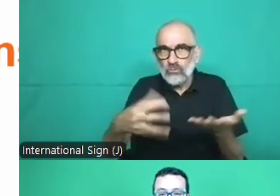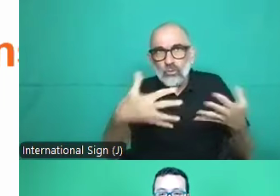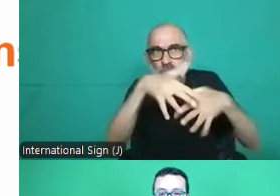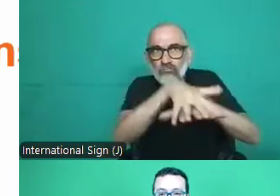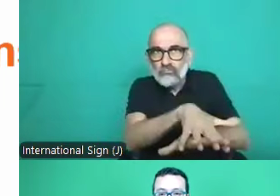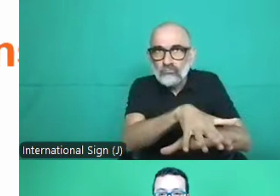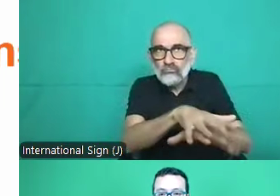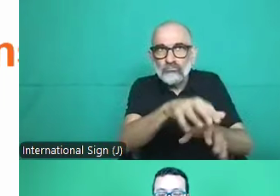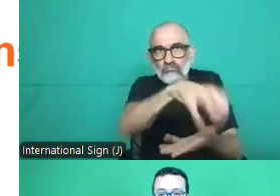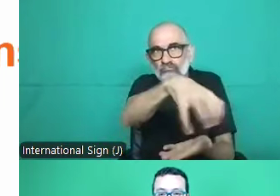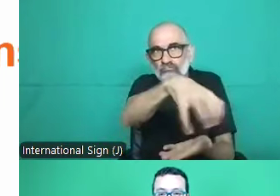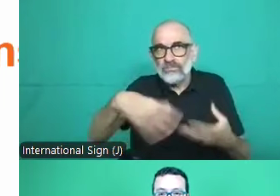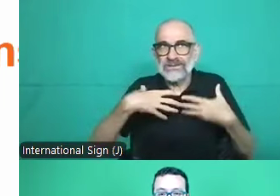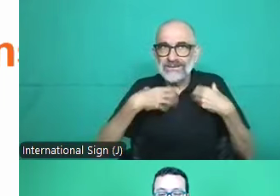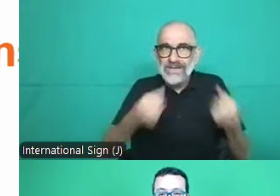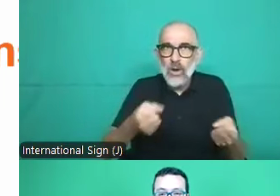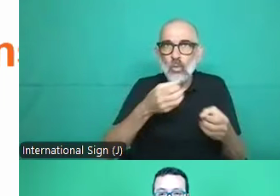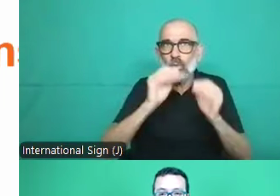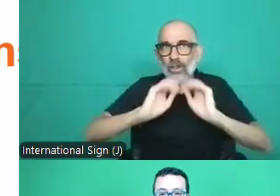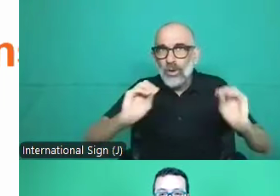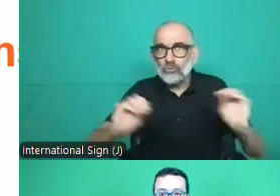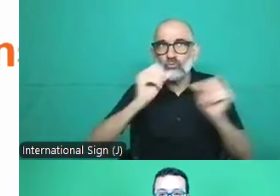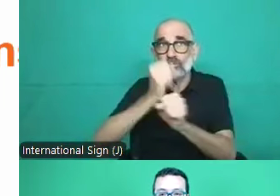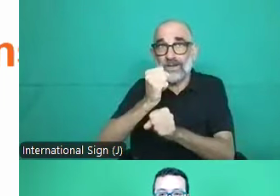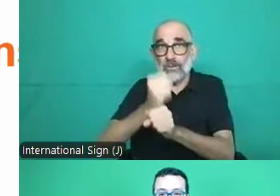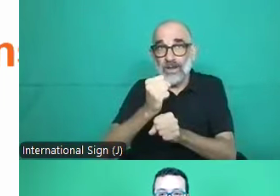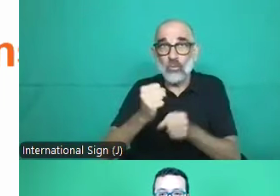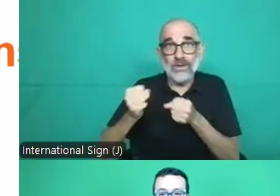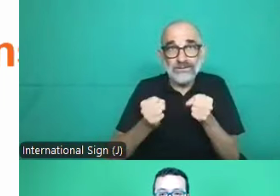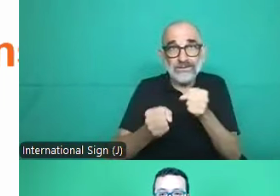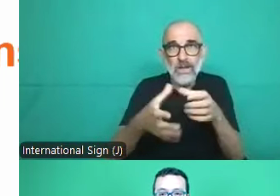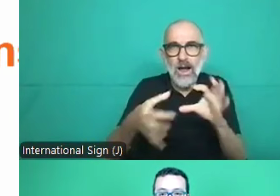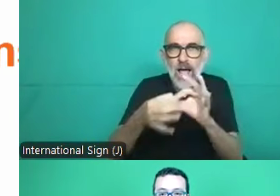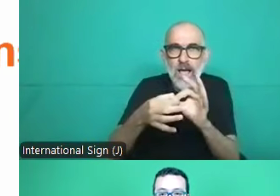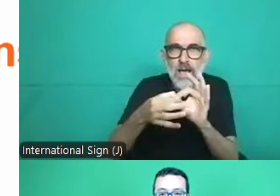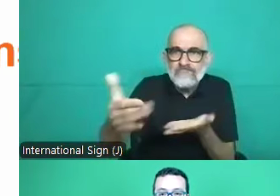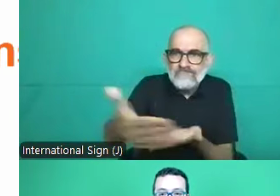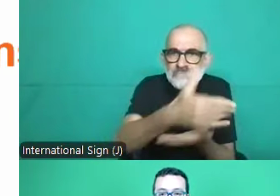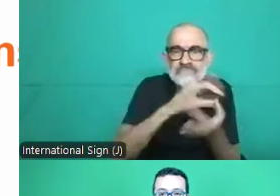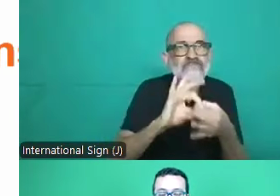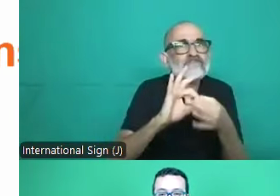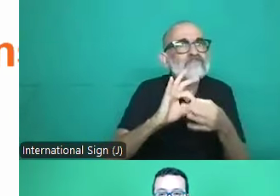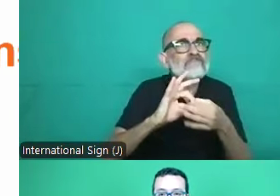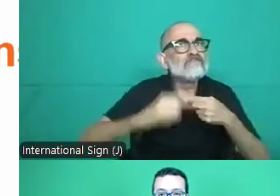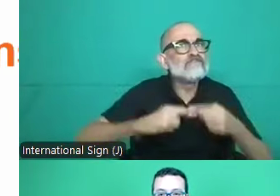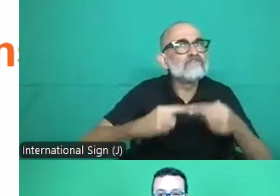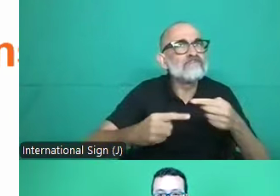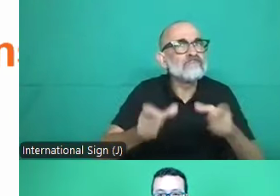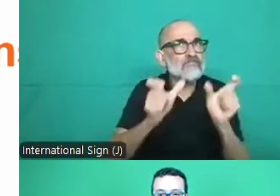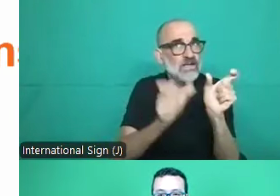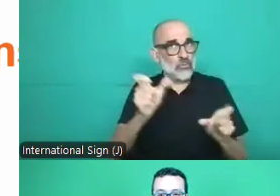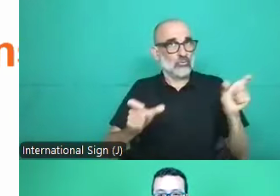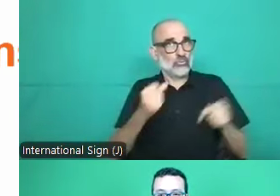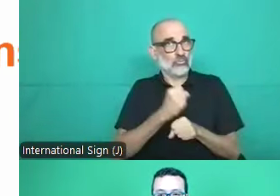o que, está como nós dejando vemos que está deixando, de interesarse por las carreras migrando de e já não salud. tem interesse La nas carreiras cooperación de técnica, saúde, los convenios uma bilaterales cooperação